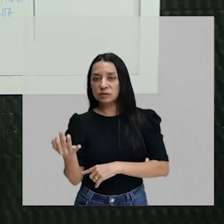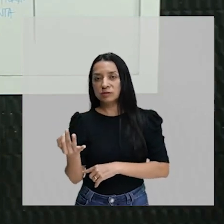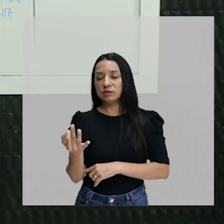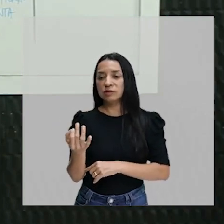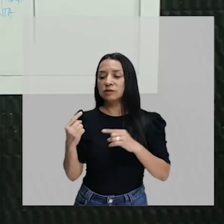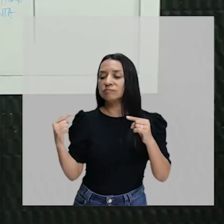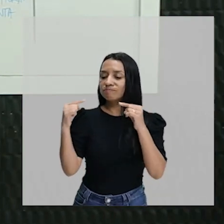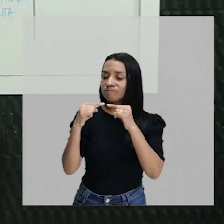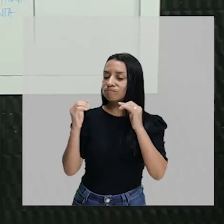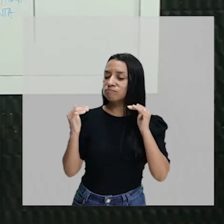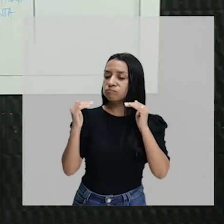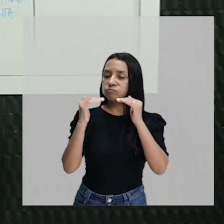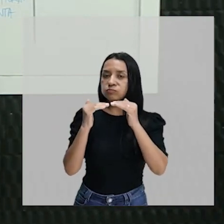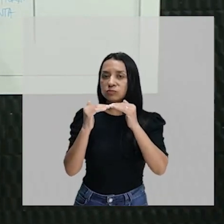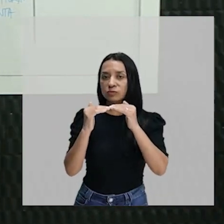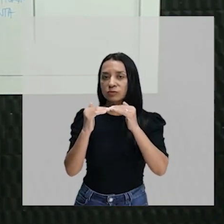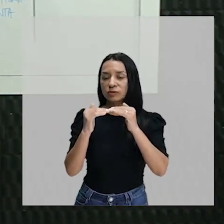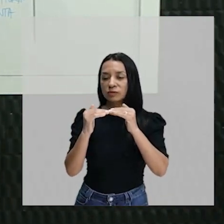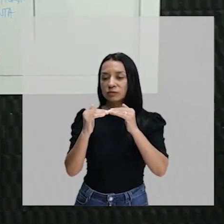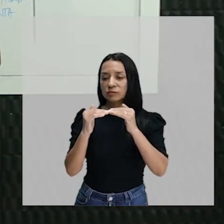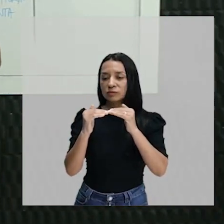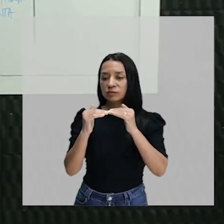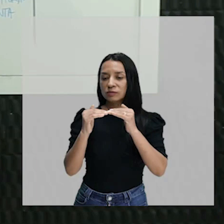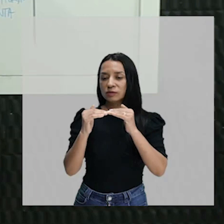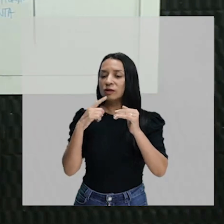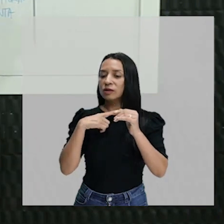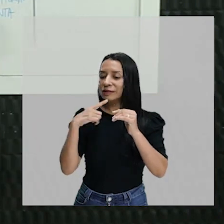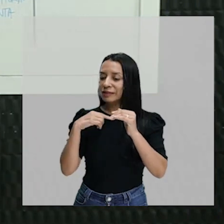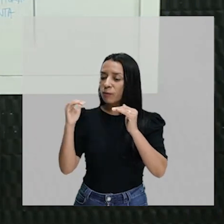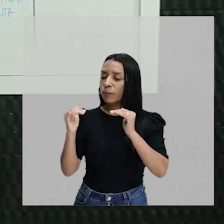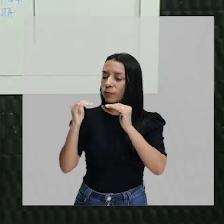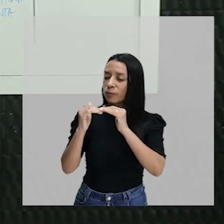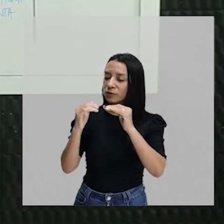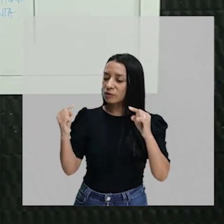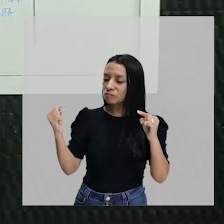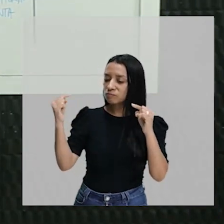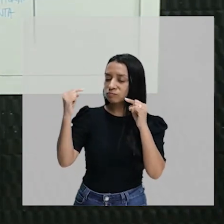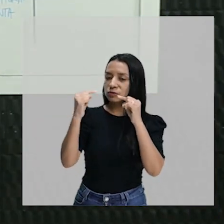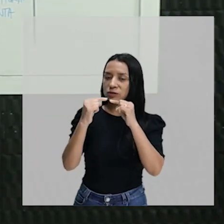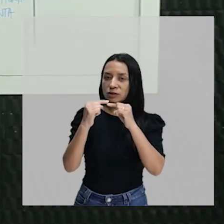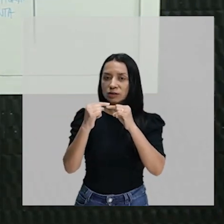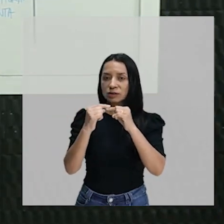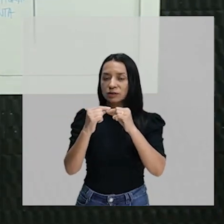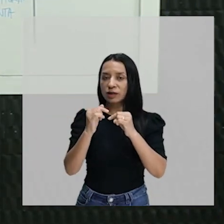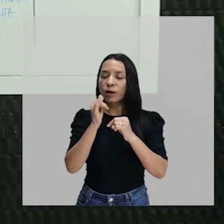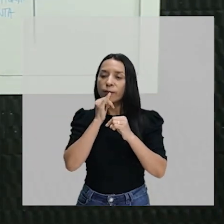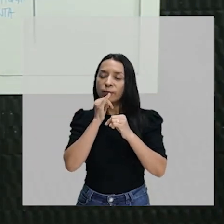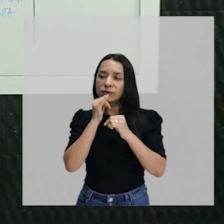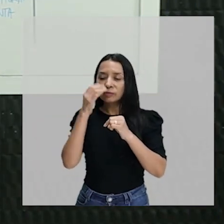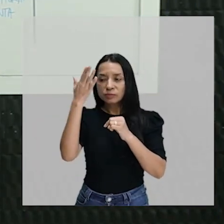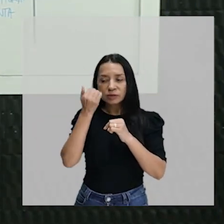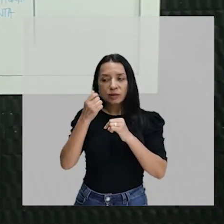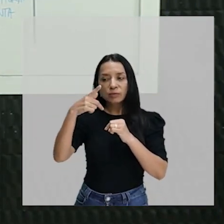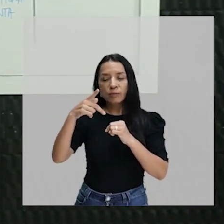proporcionais elas geram proporções diretas por exemplo você sabe que proporção uma igualdade de